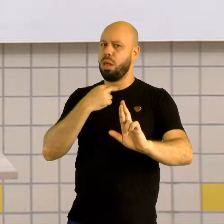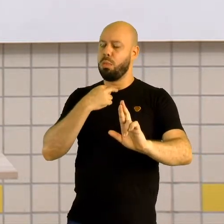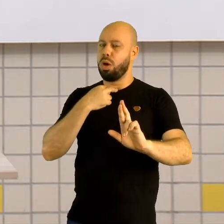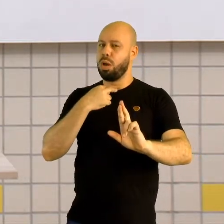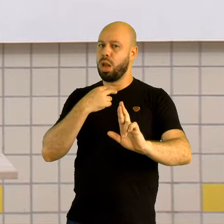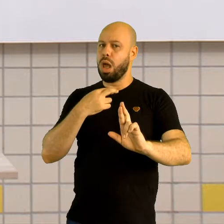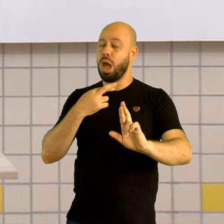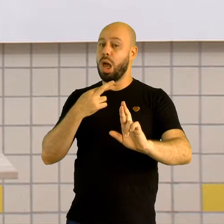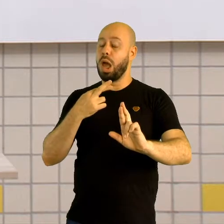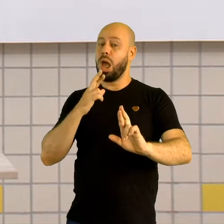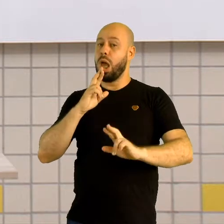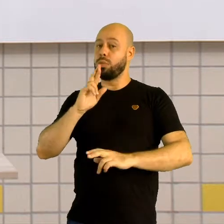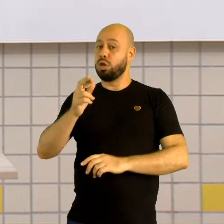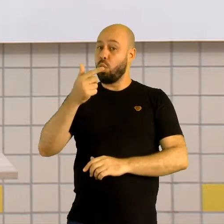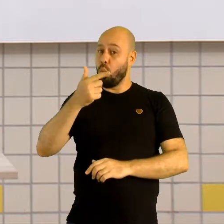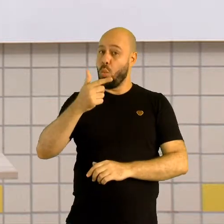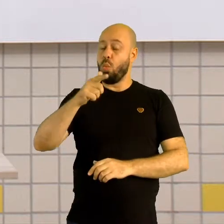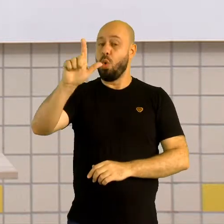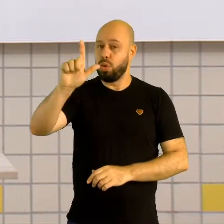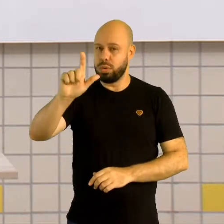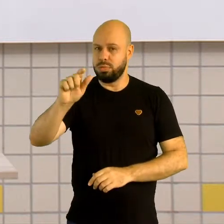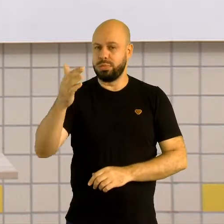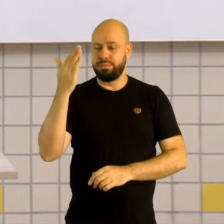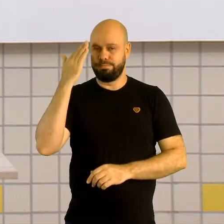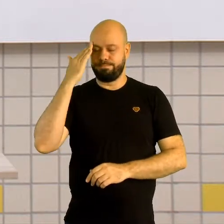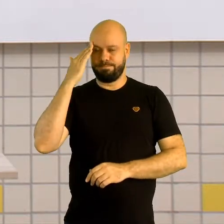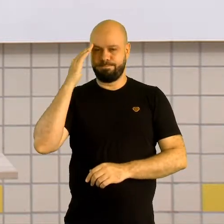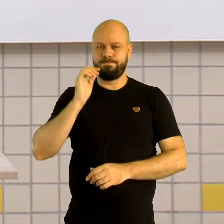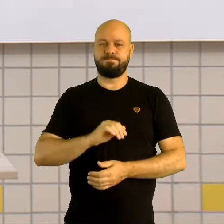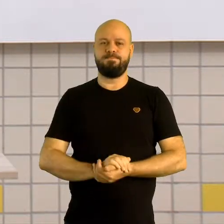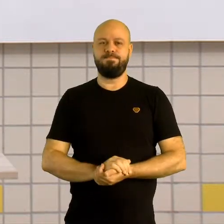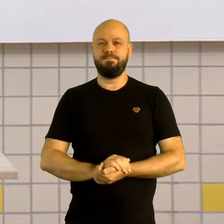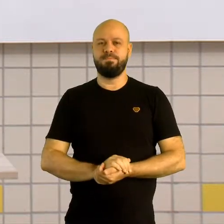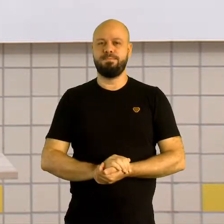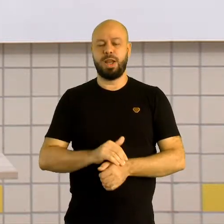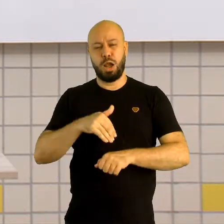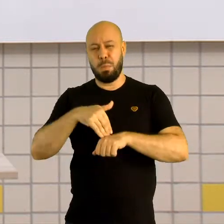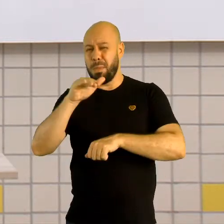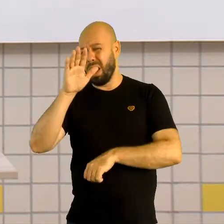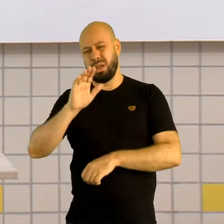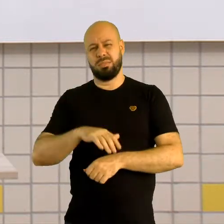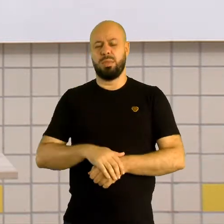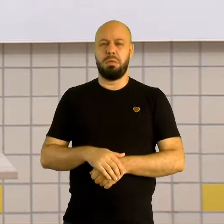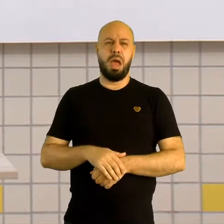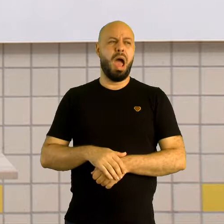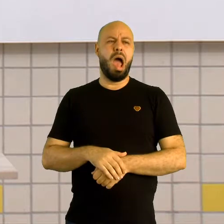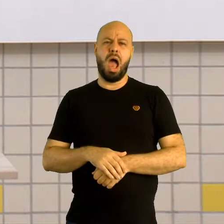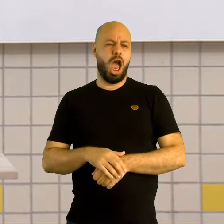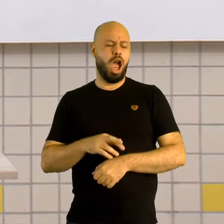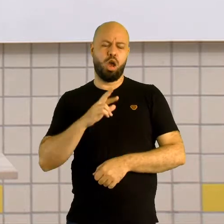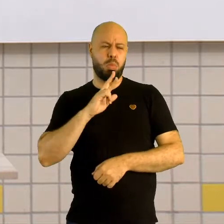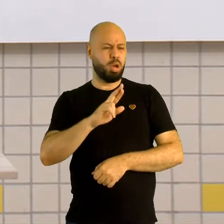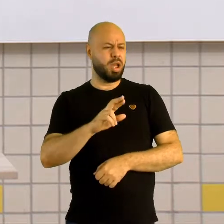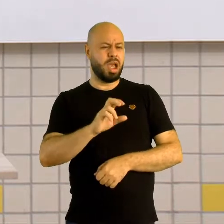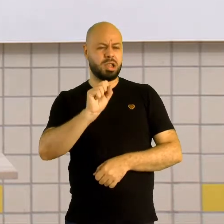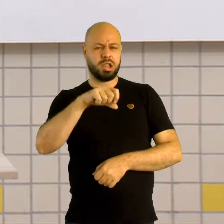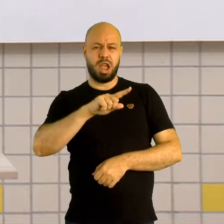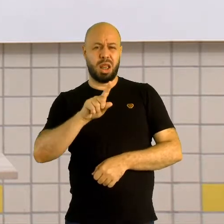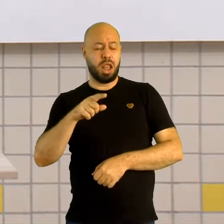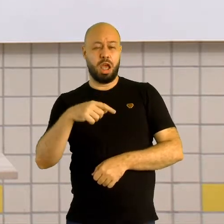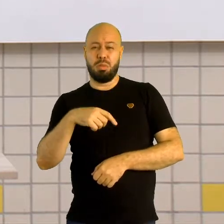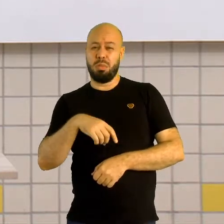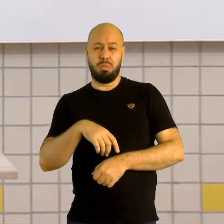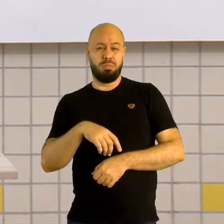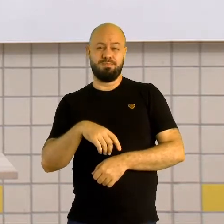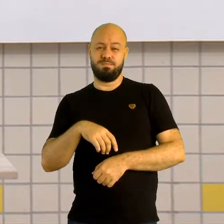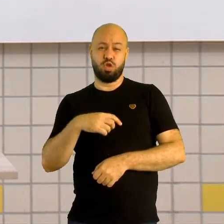além de um sim ou não. E como eu disse, na verdade, não tem como responder sim ou não. For